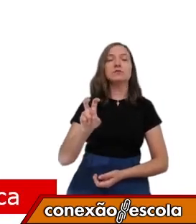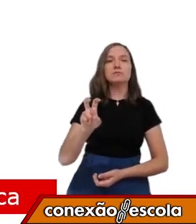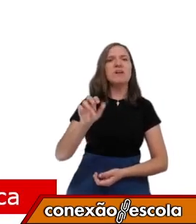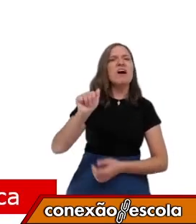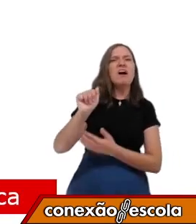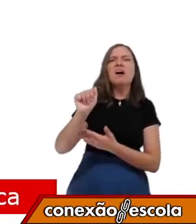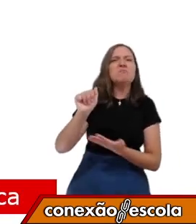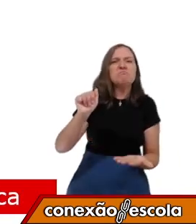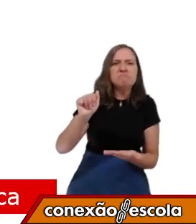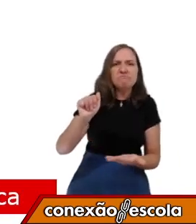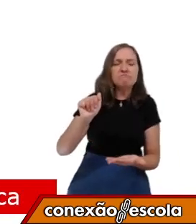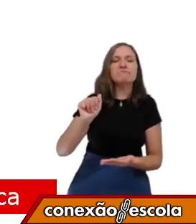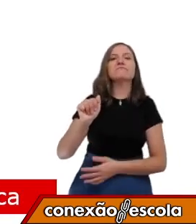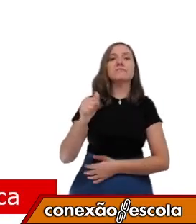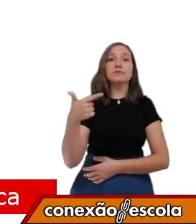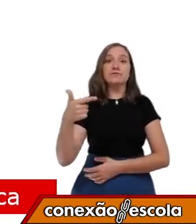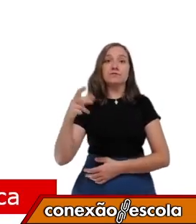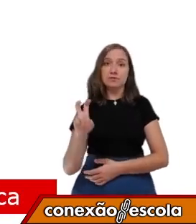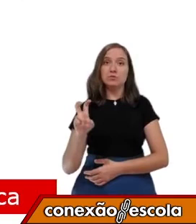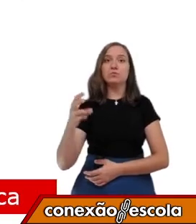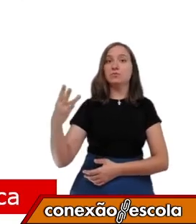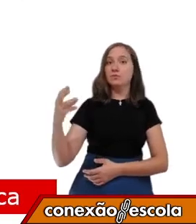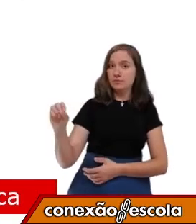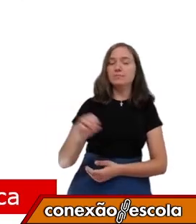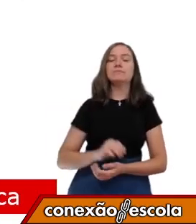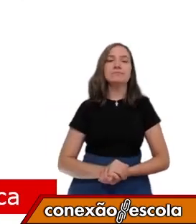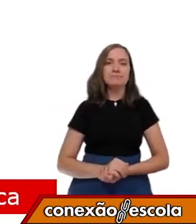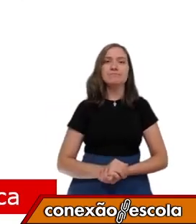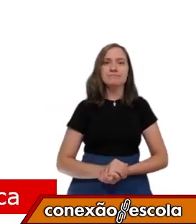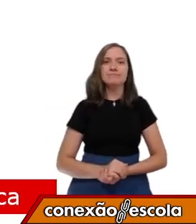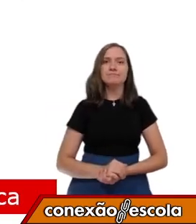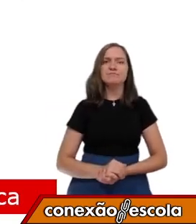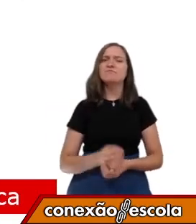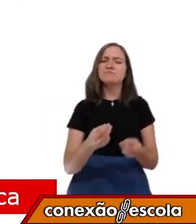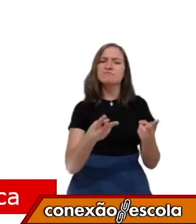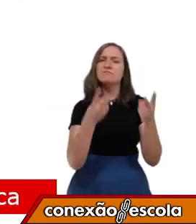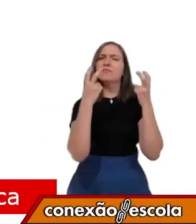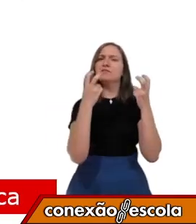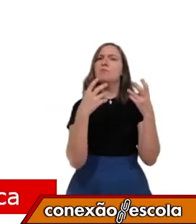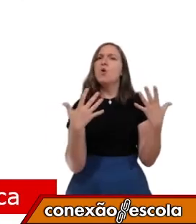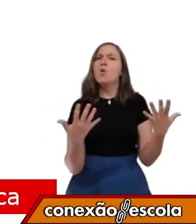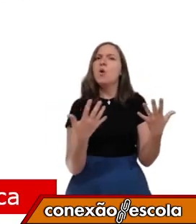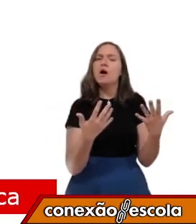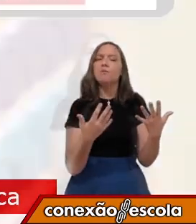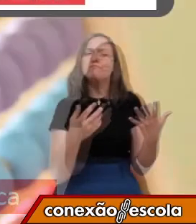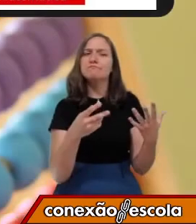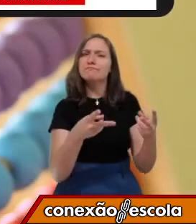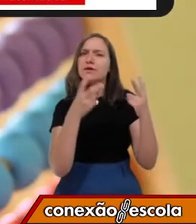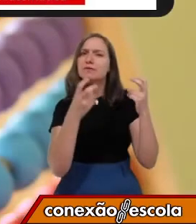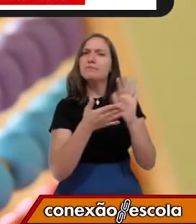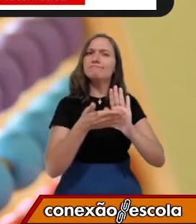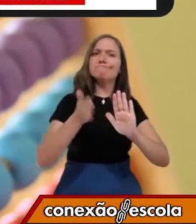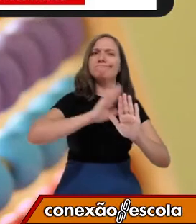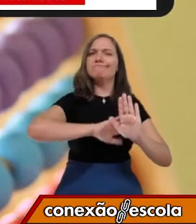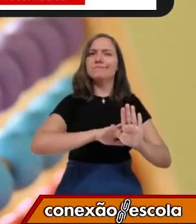número desconhecido A, 25 e 30. Vamos pensar um pouco. Qual que é o segredo que está por trás